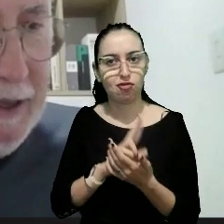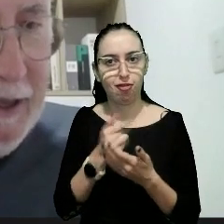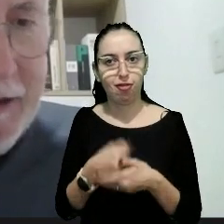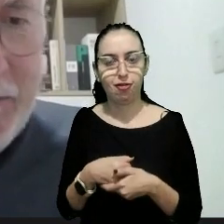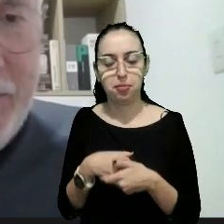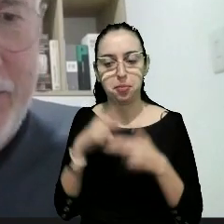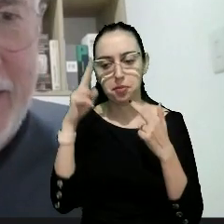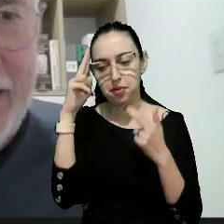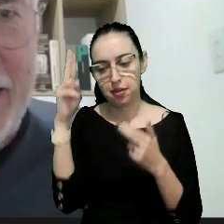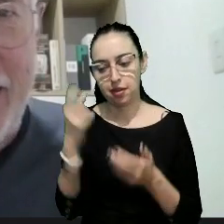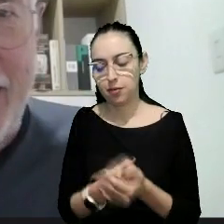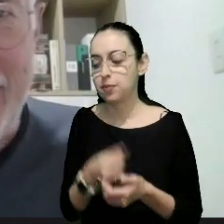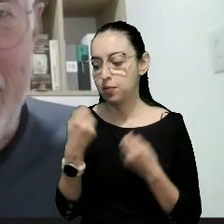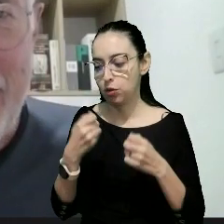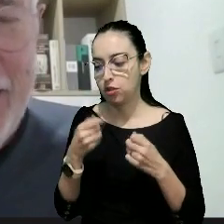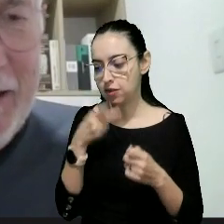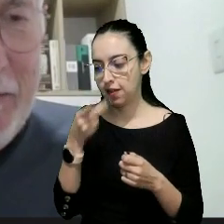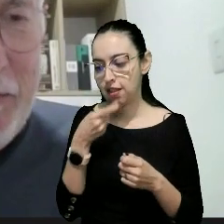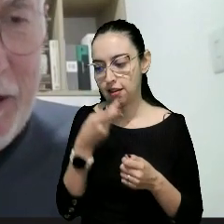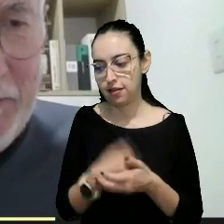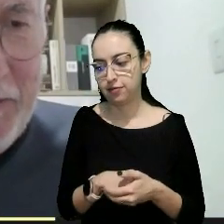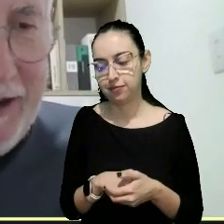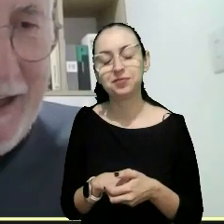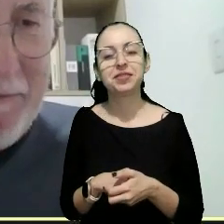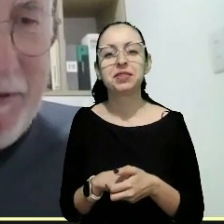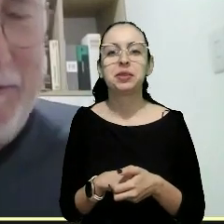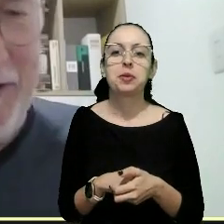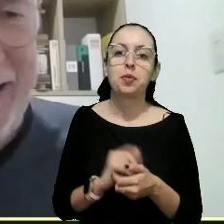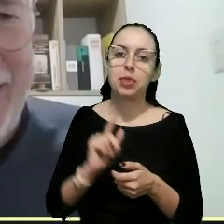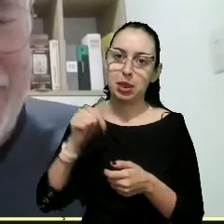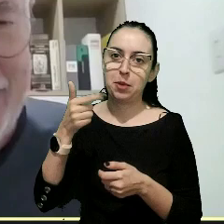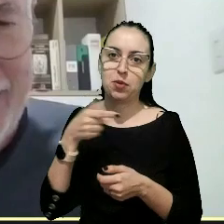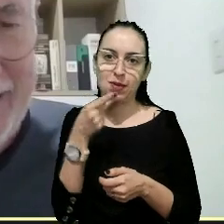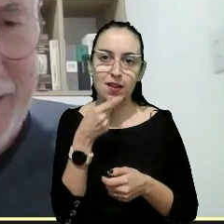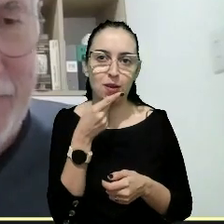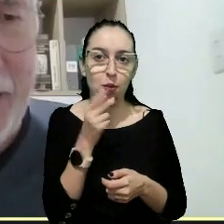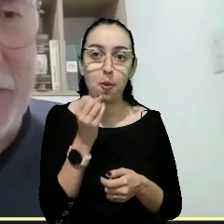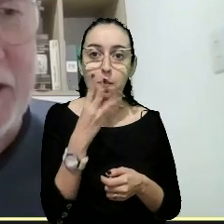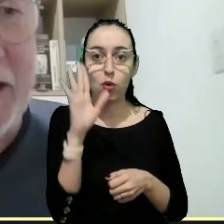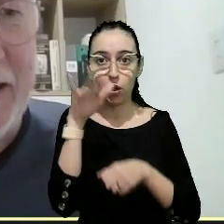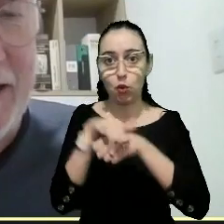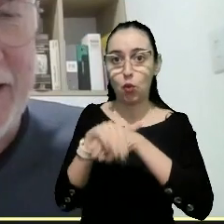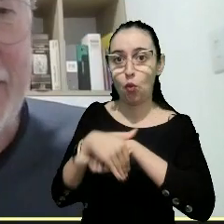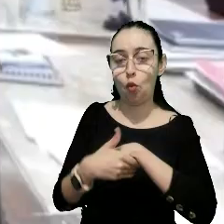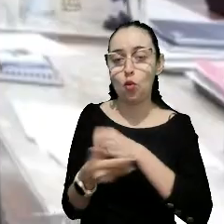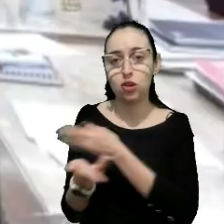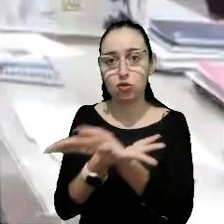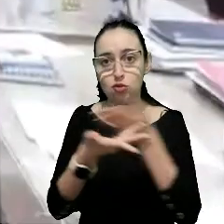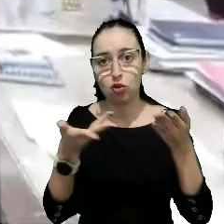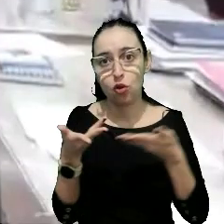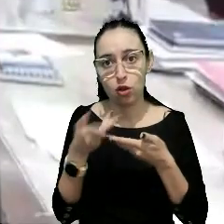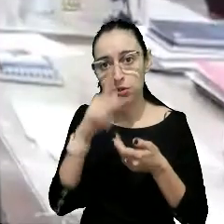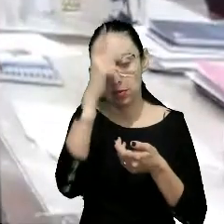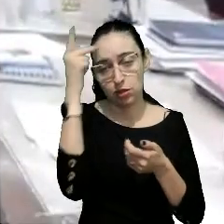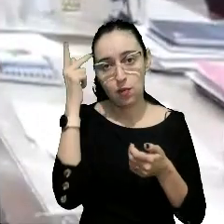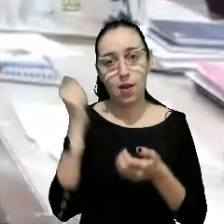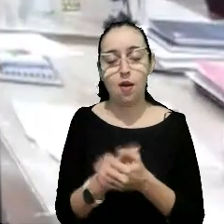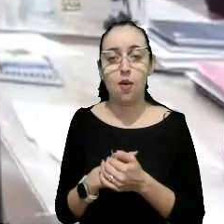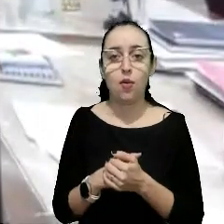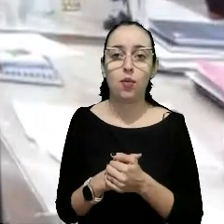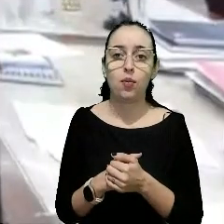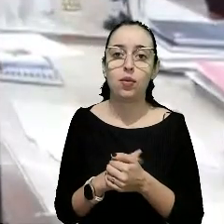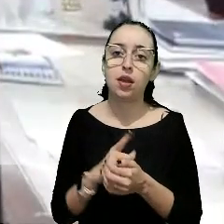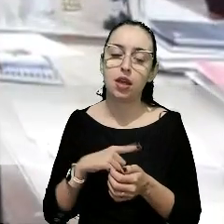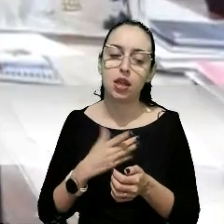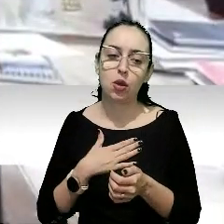Começa então aí, chefa, já tá É, na mão. pode falar, pode falar. Tá Eu falo em bom. seguida. Então, boa noite a todos